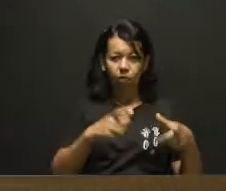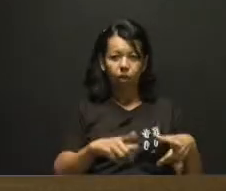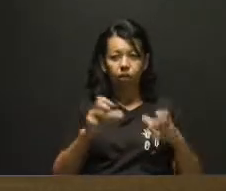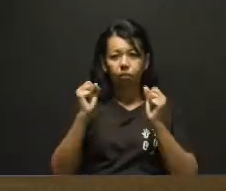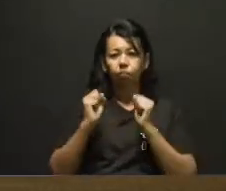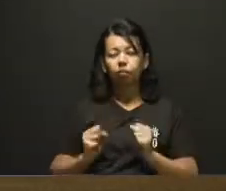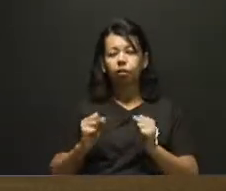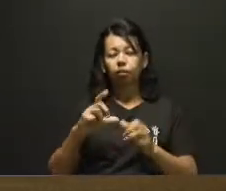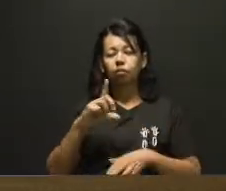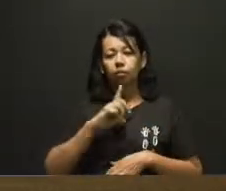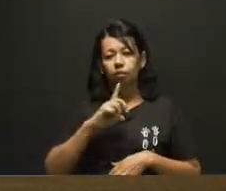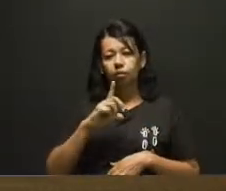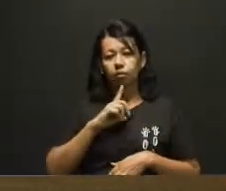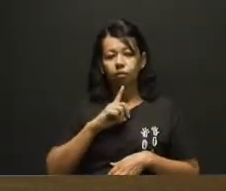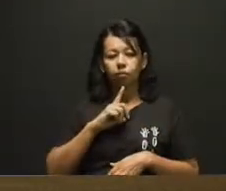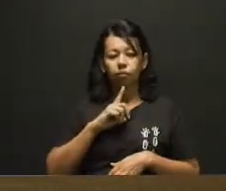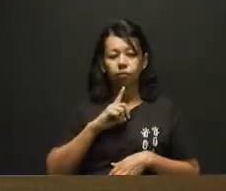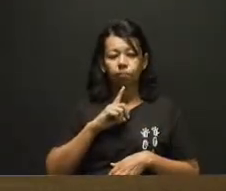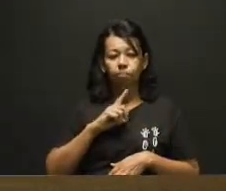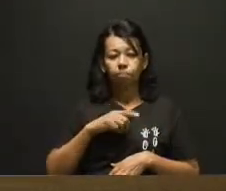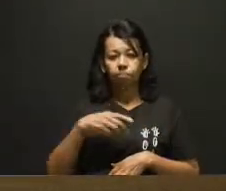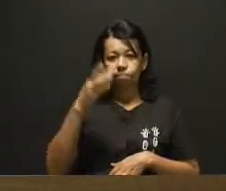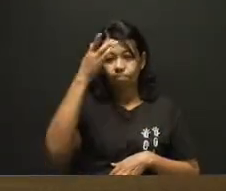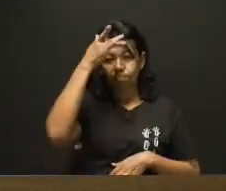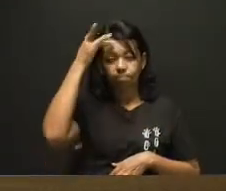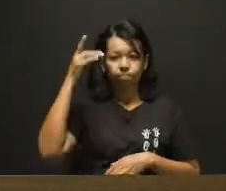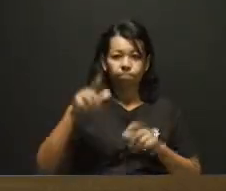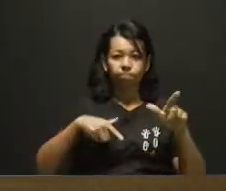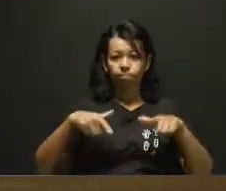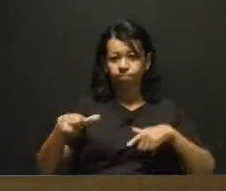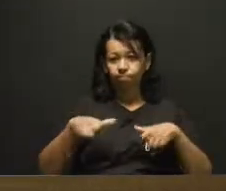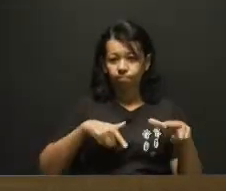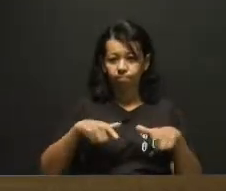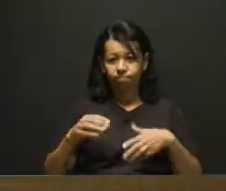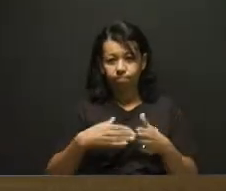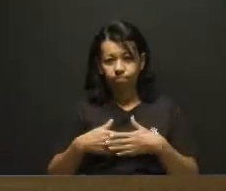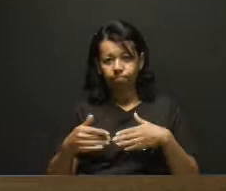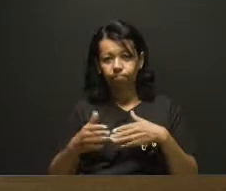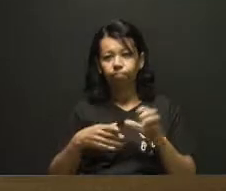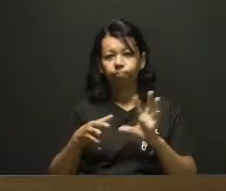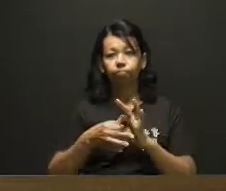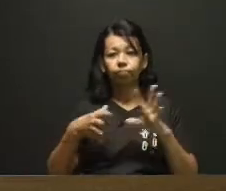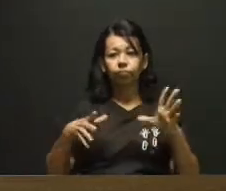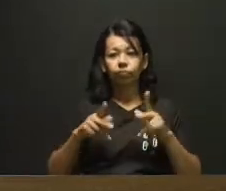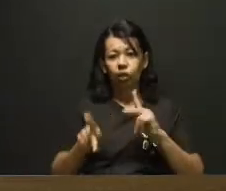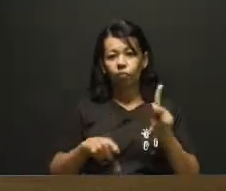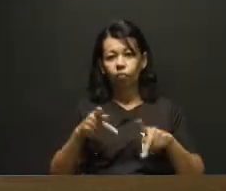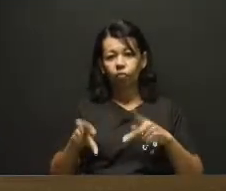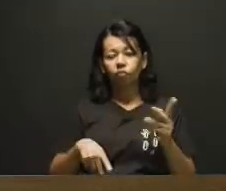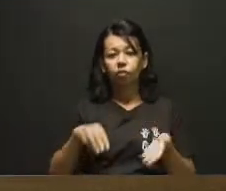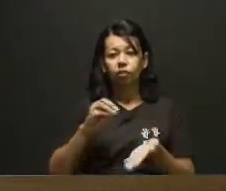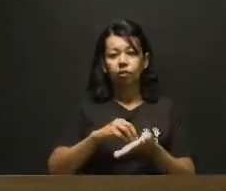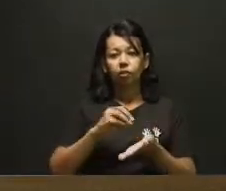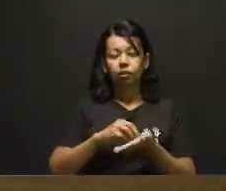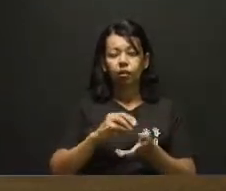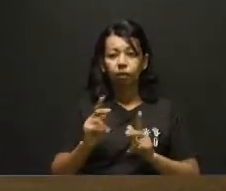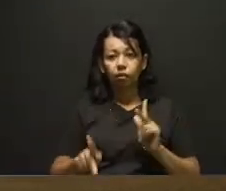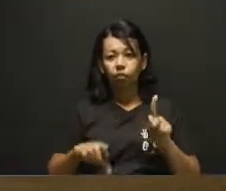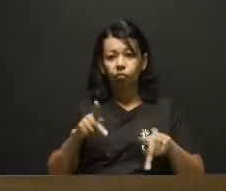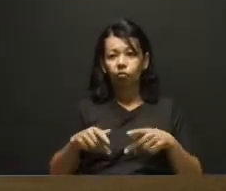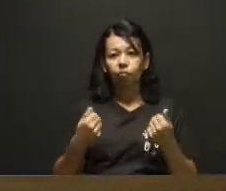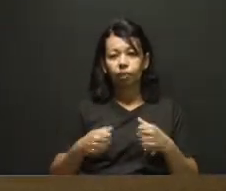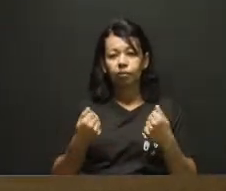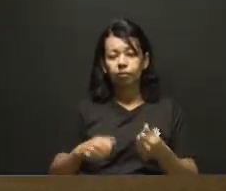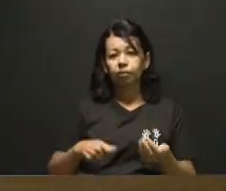pudesse ter esse esse profissional a disponibilidade da população sem que a população precisa